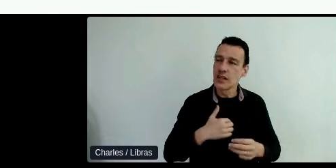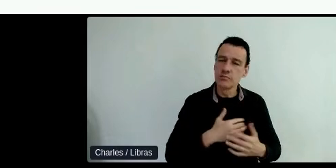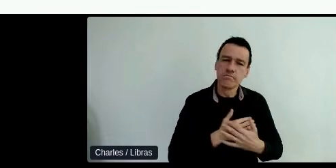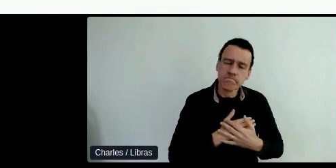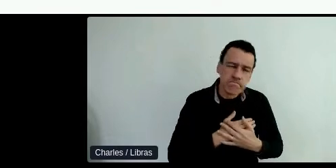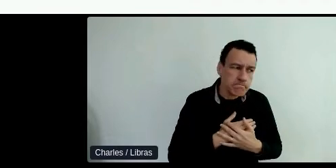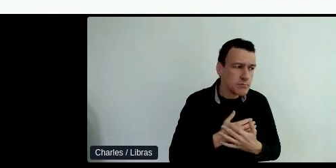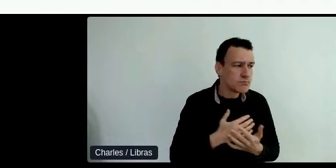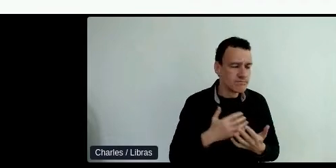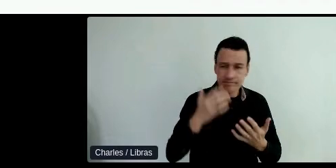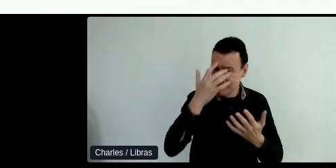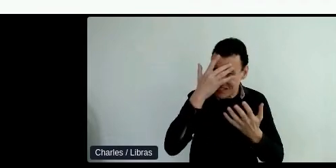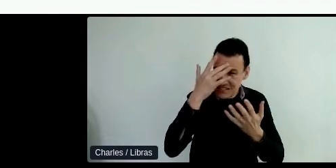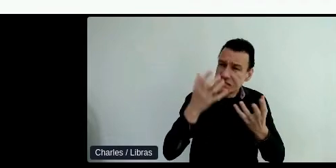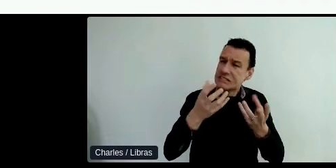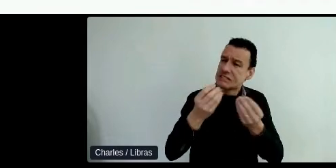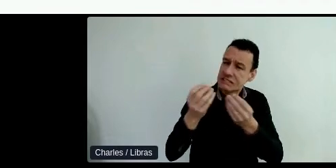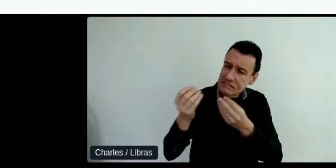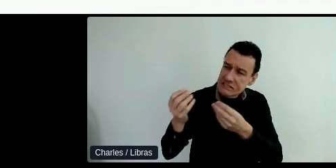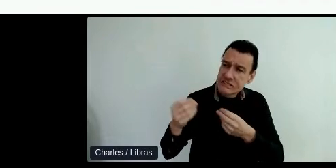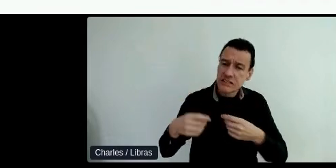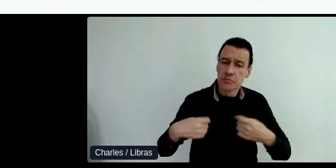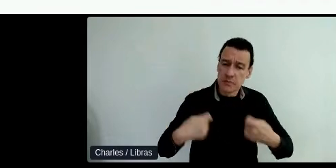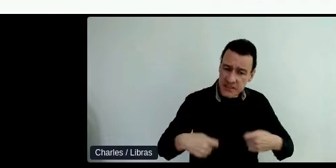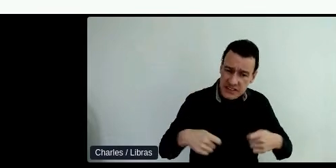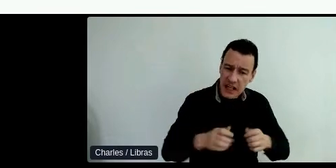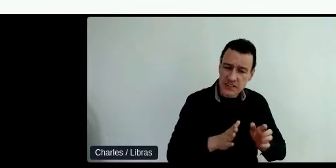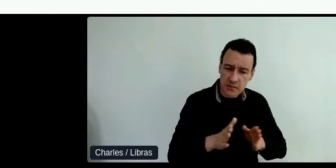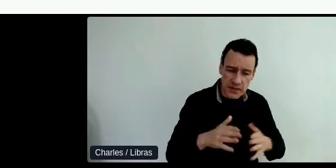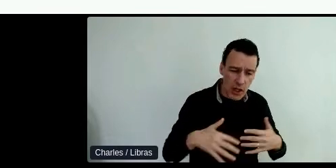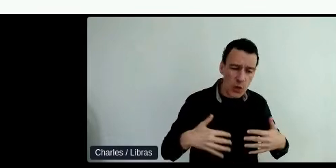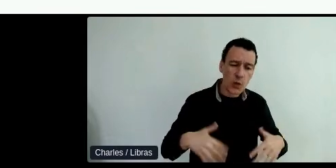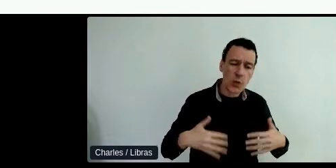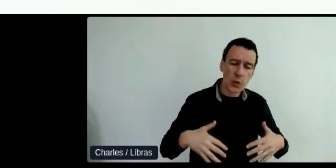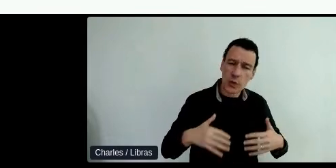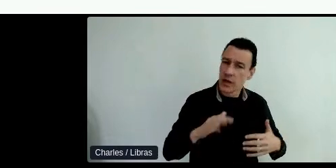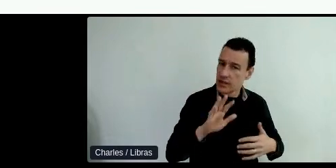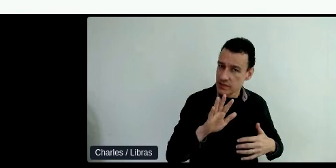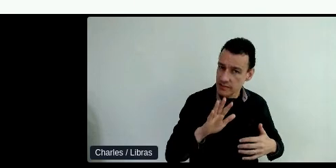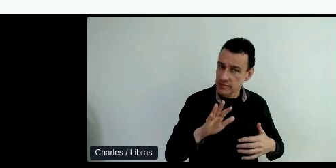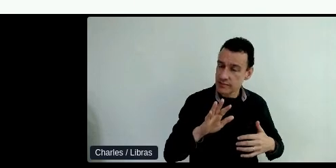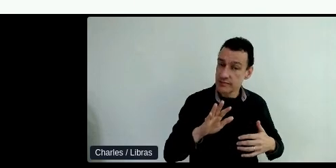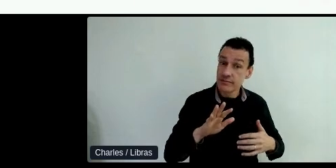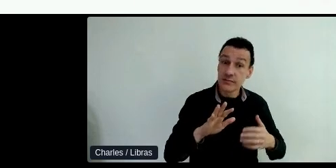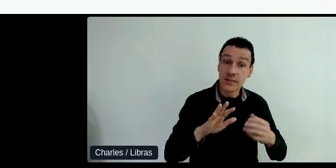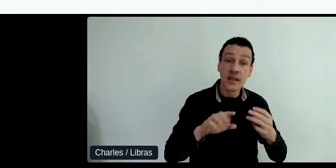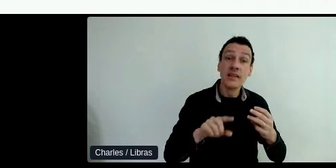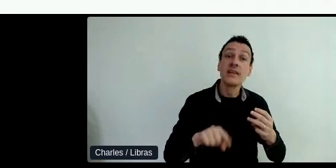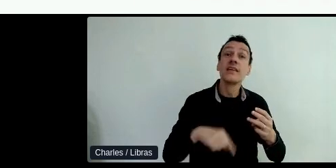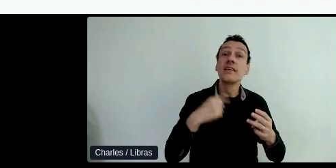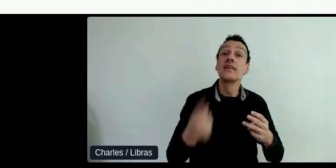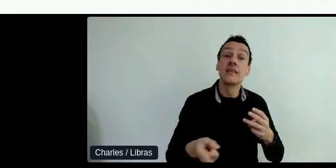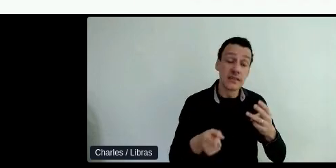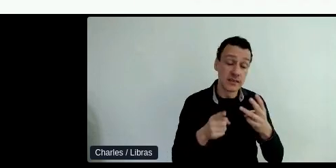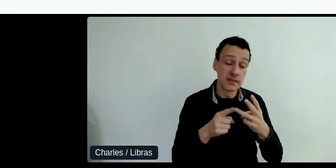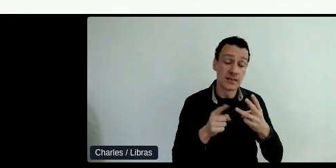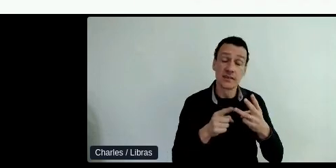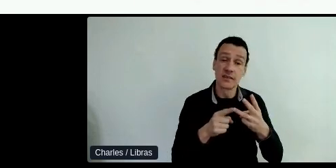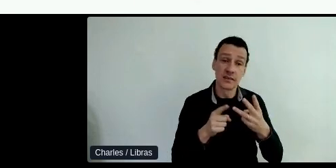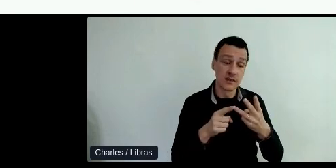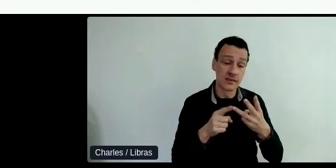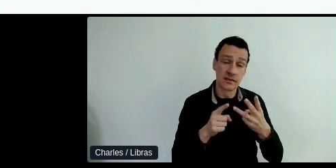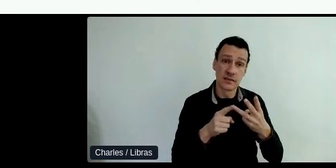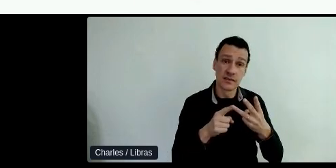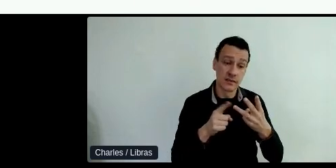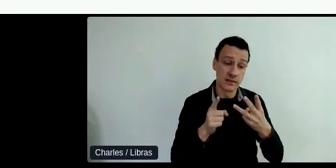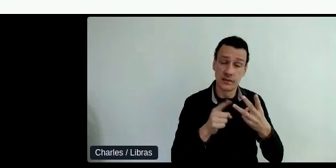pessoas, eu acho que aí entra aí já no terceiro estágio, que você começa a pensar de que não, na